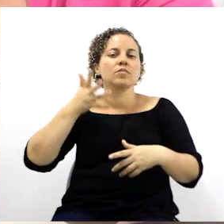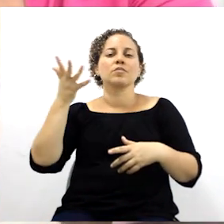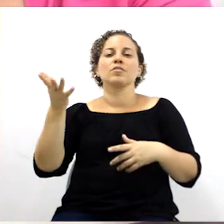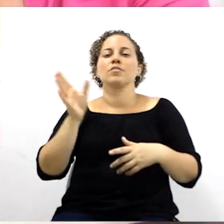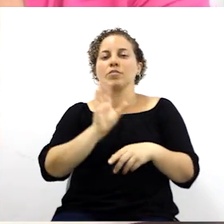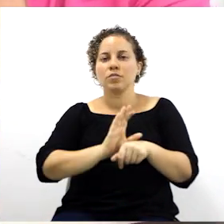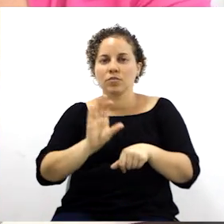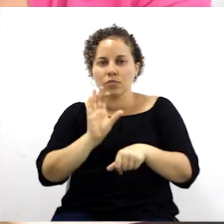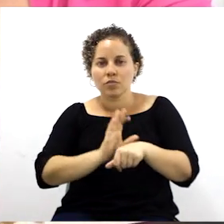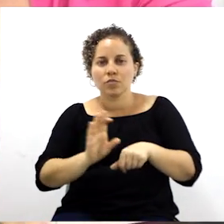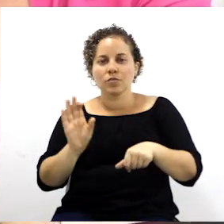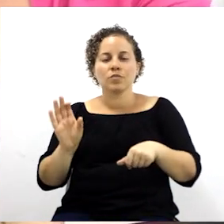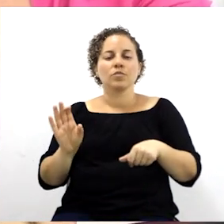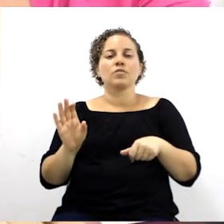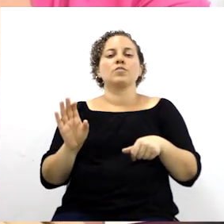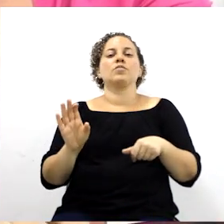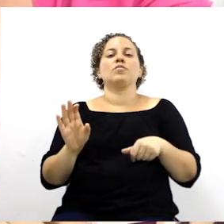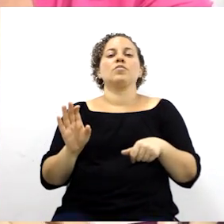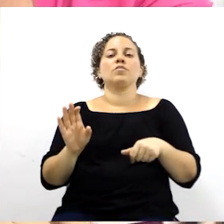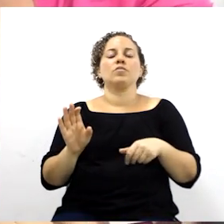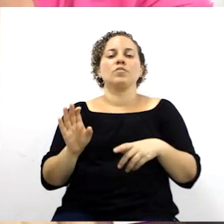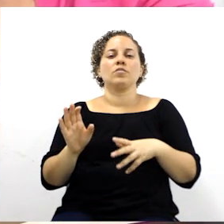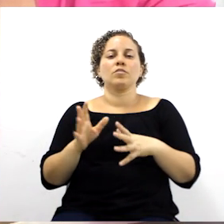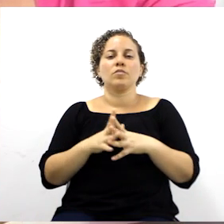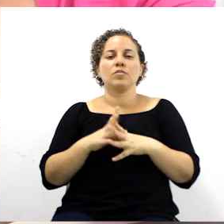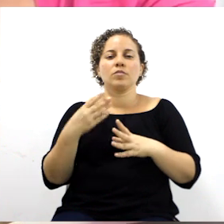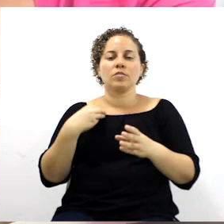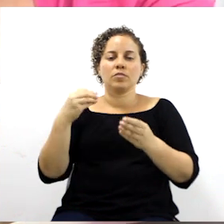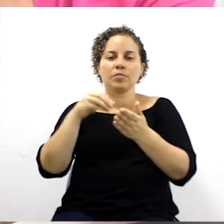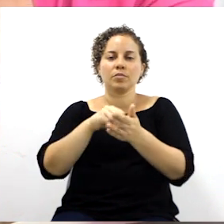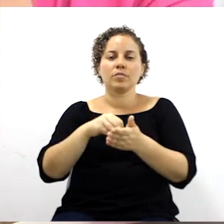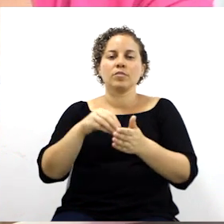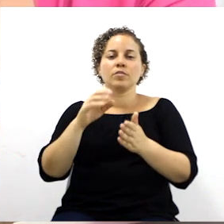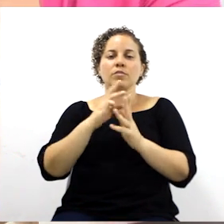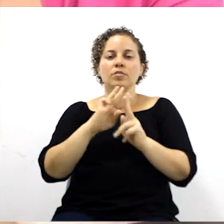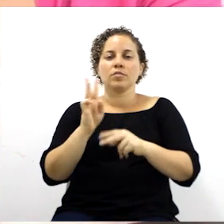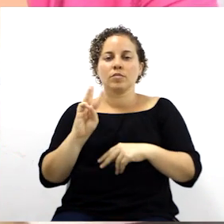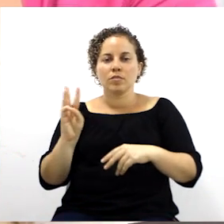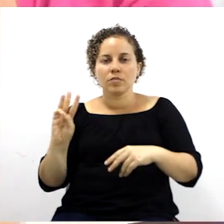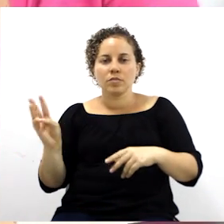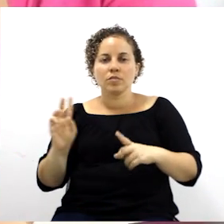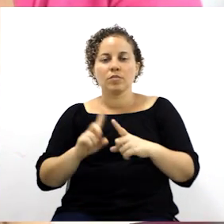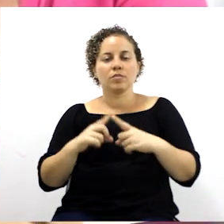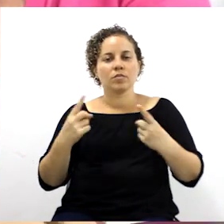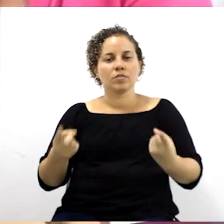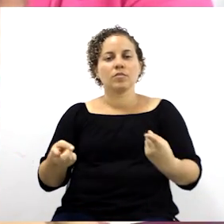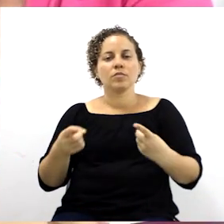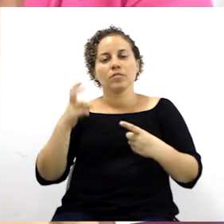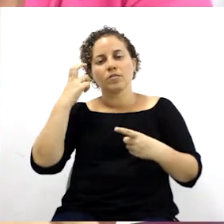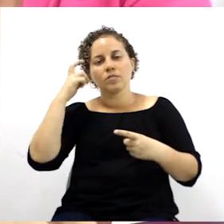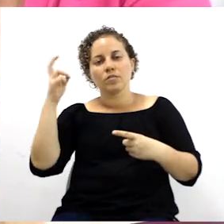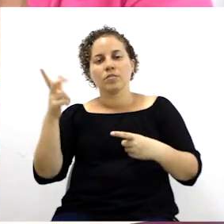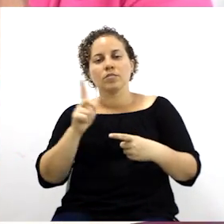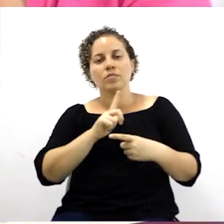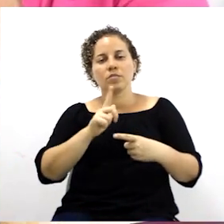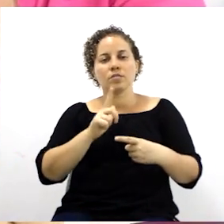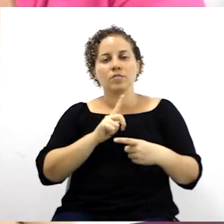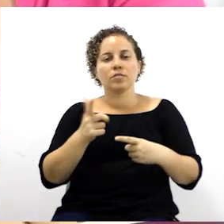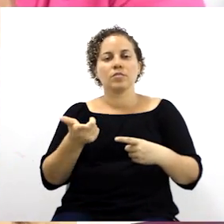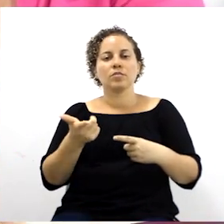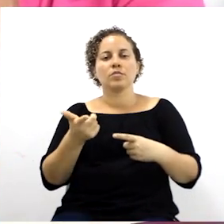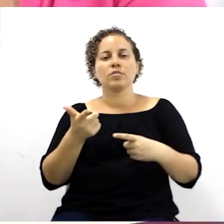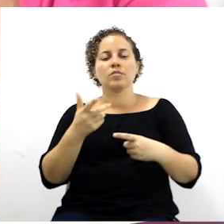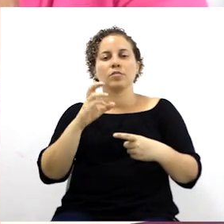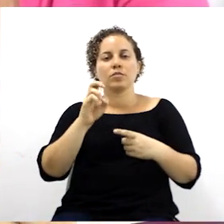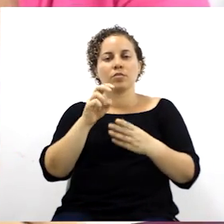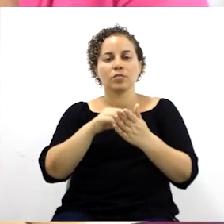as oficinas e treinamentos propriamente nas bibliotecas ou em ambiente virtual. Mas tem ações culturais, por exemplo, como Hora do